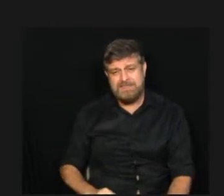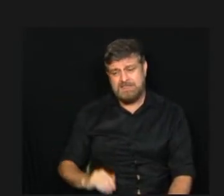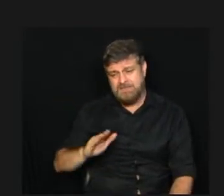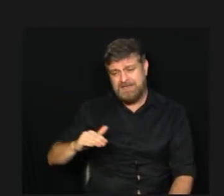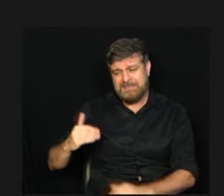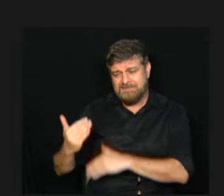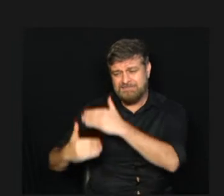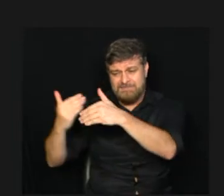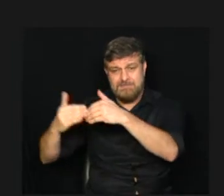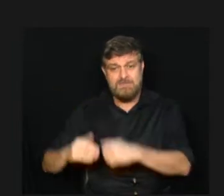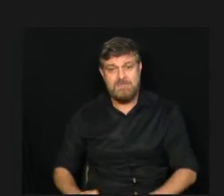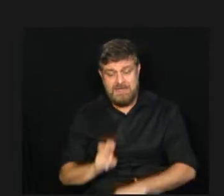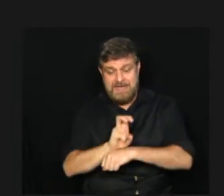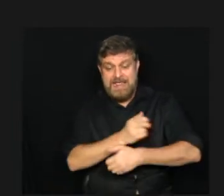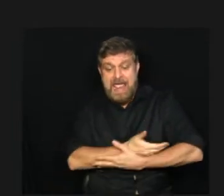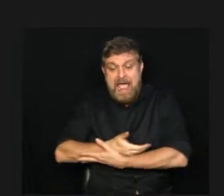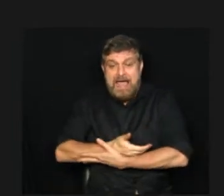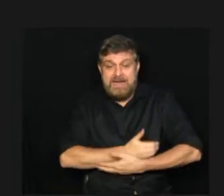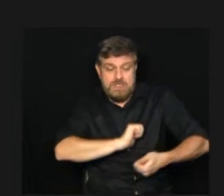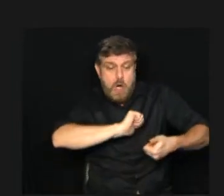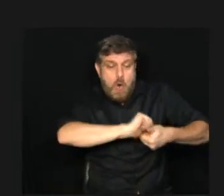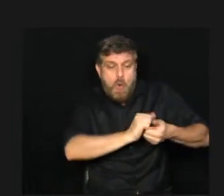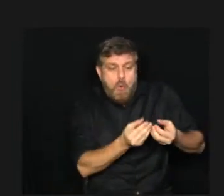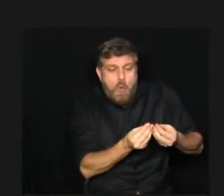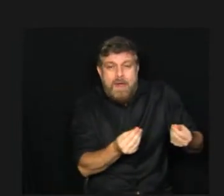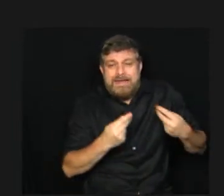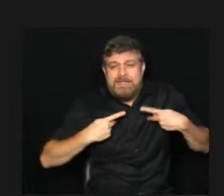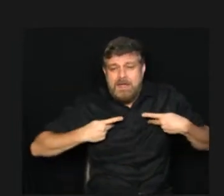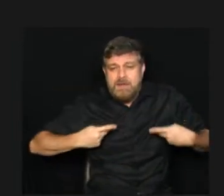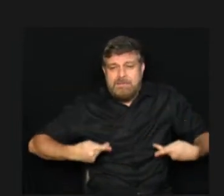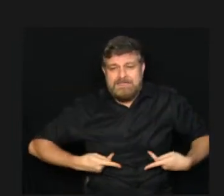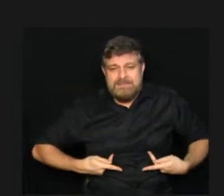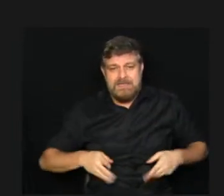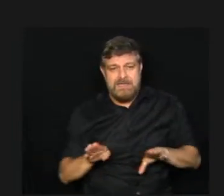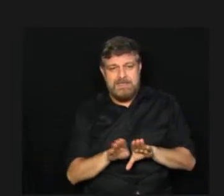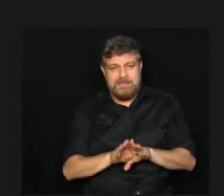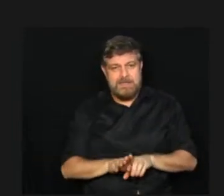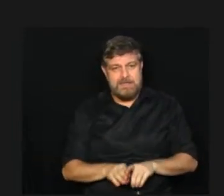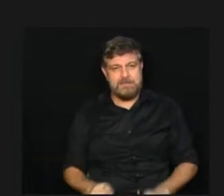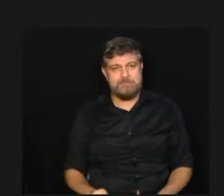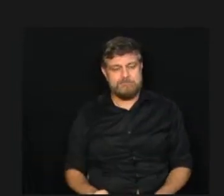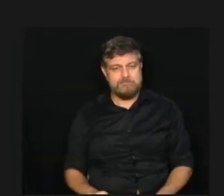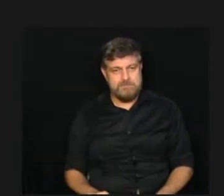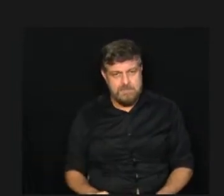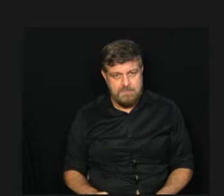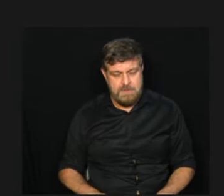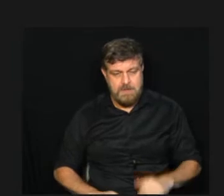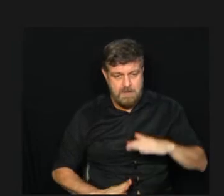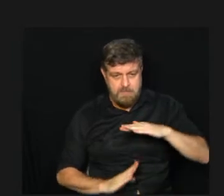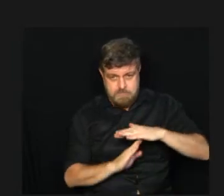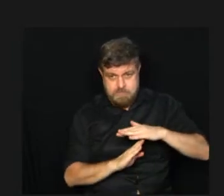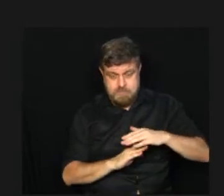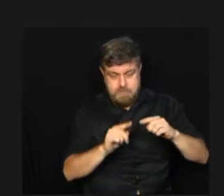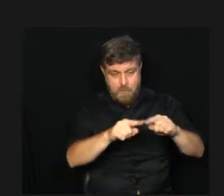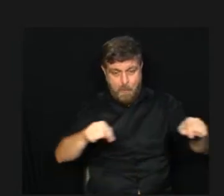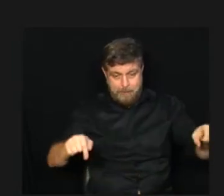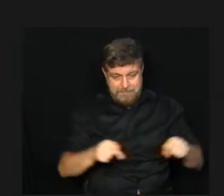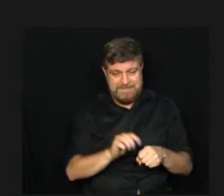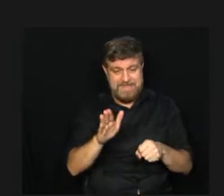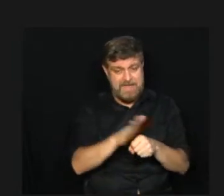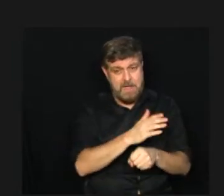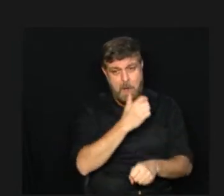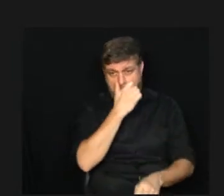com qualidade, uma creche humanizada, respeitando a capacidade da lotação de uma sala, respeitando